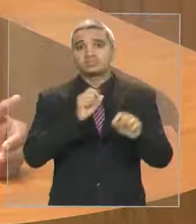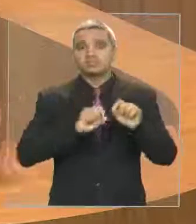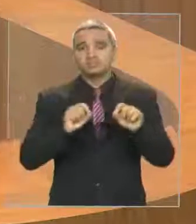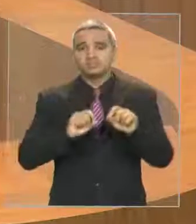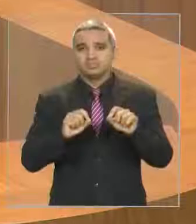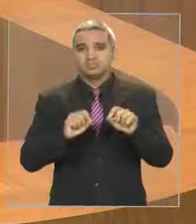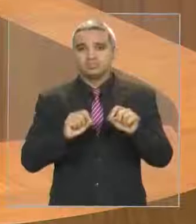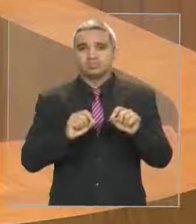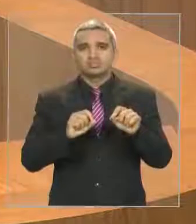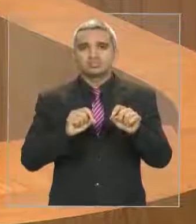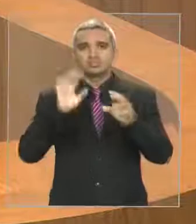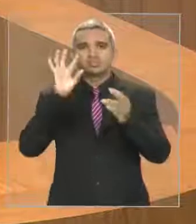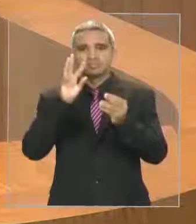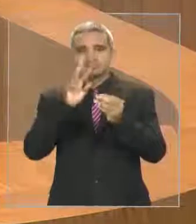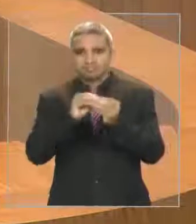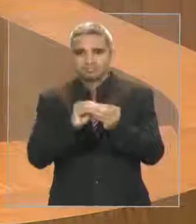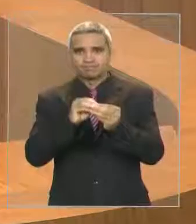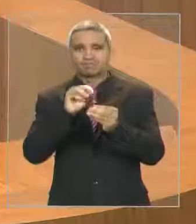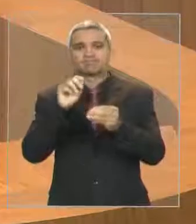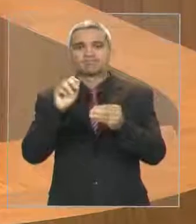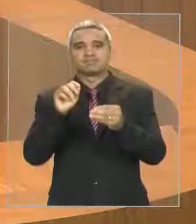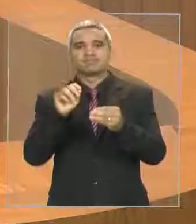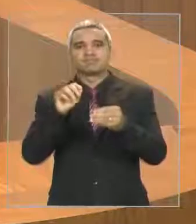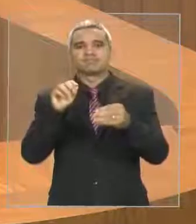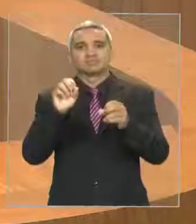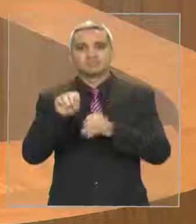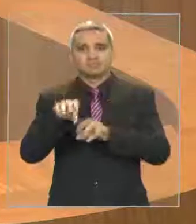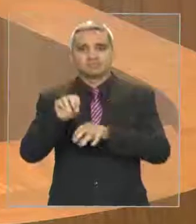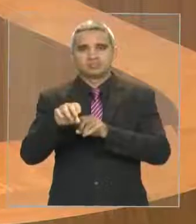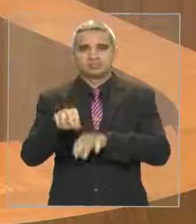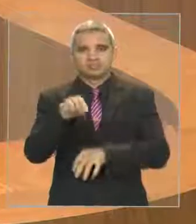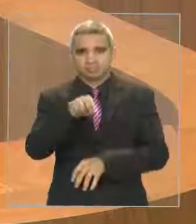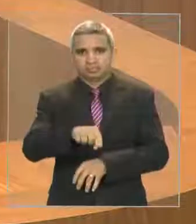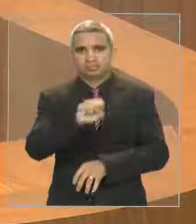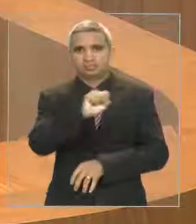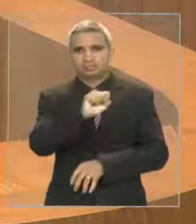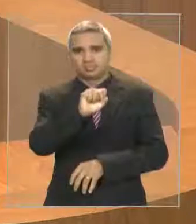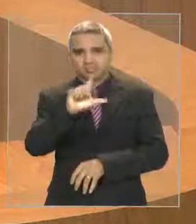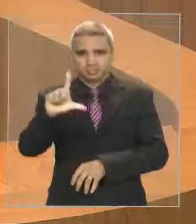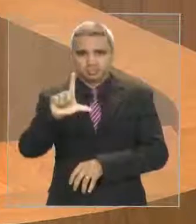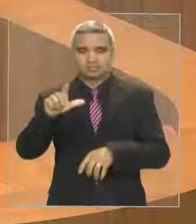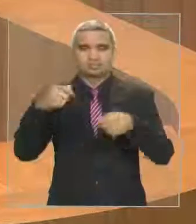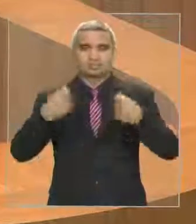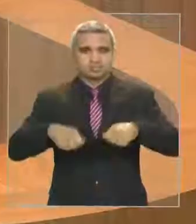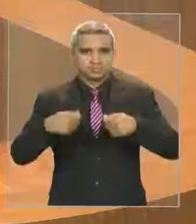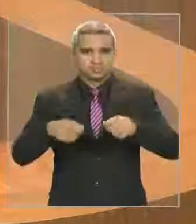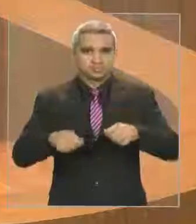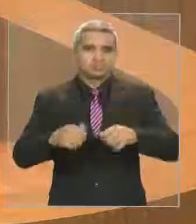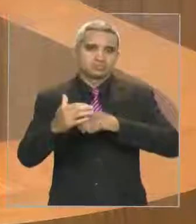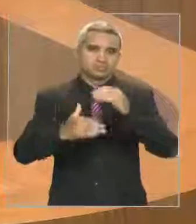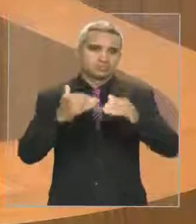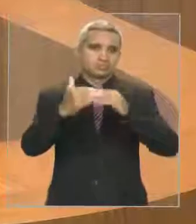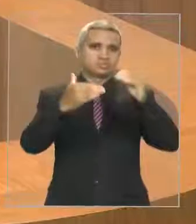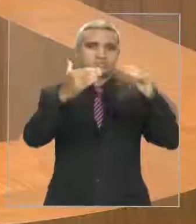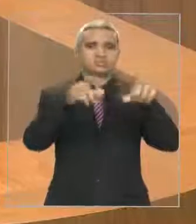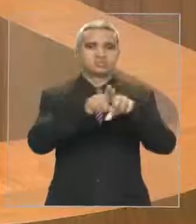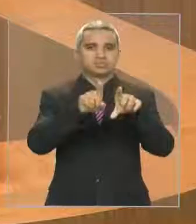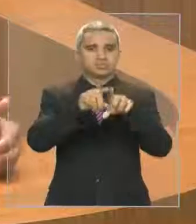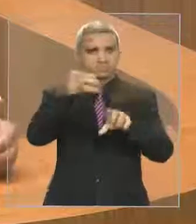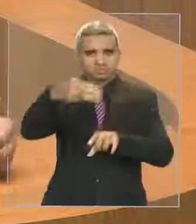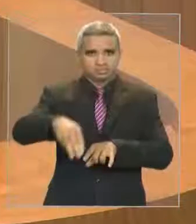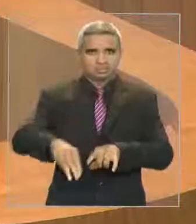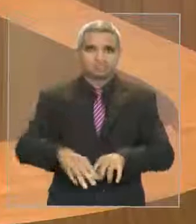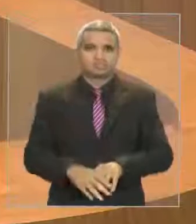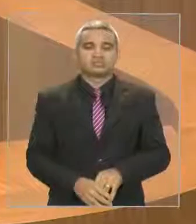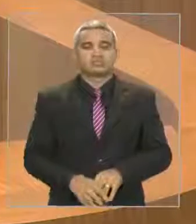do quanto a educação precisa crescer no Estado do Maranhão e, não obstante, na nossa capital. Se na nossa capital, se em